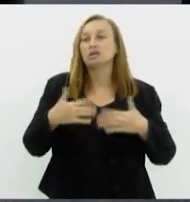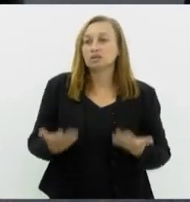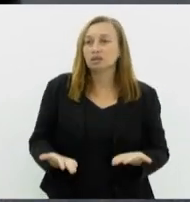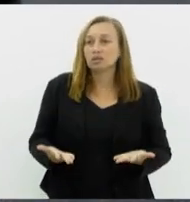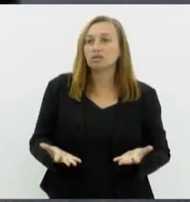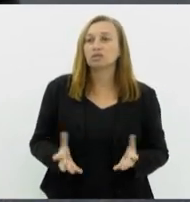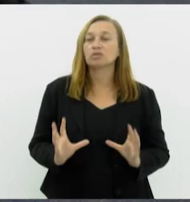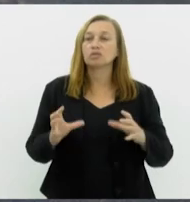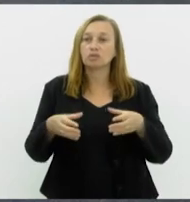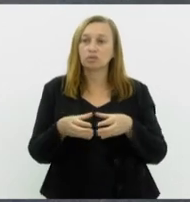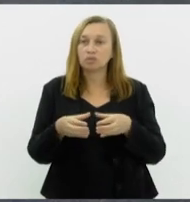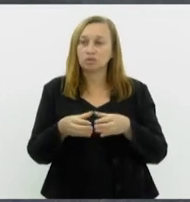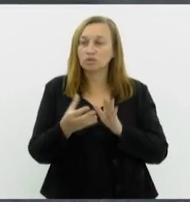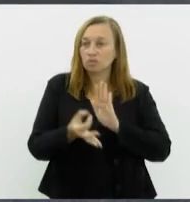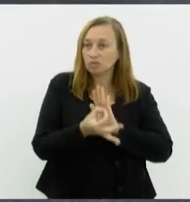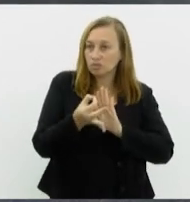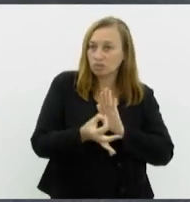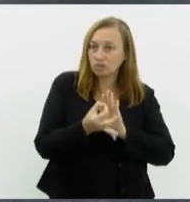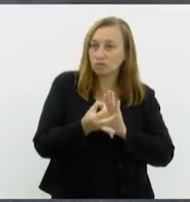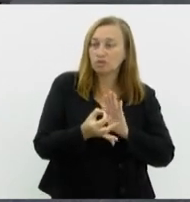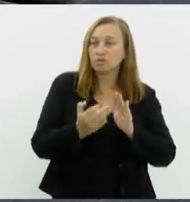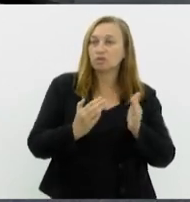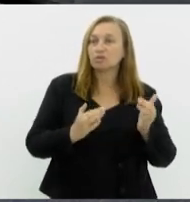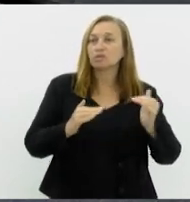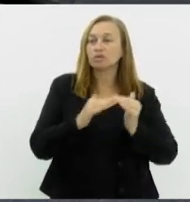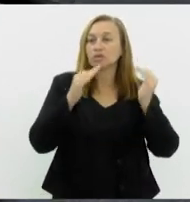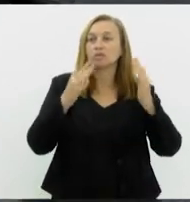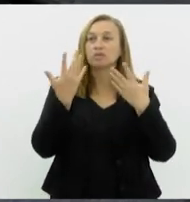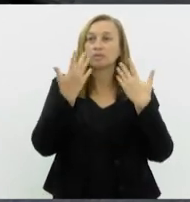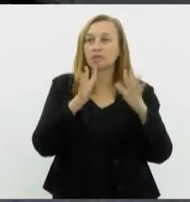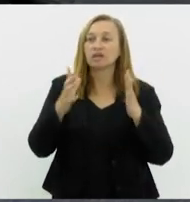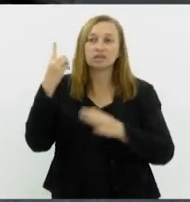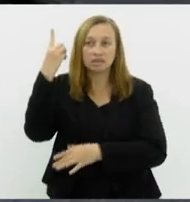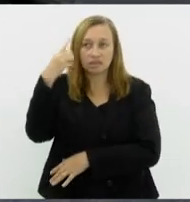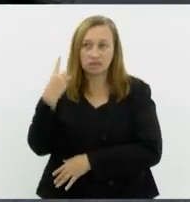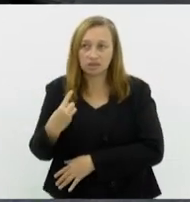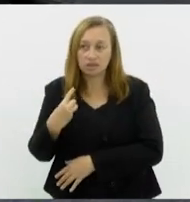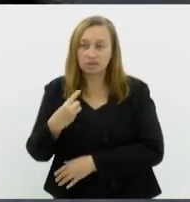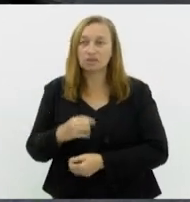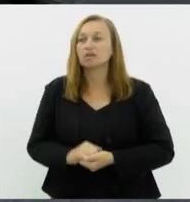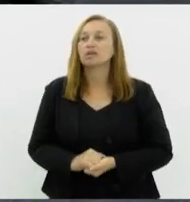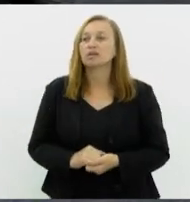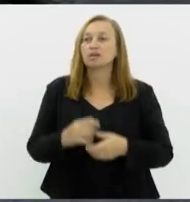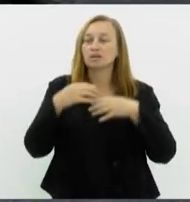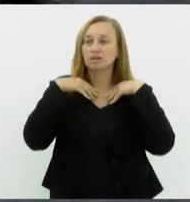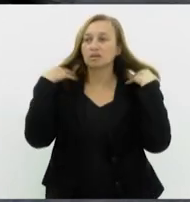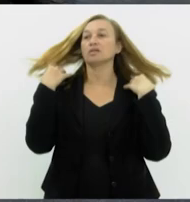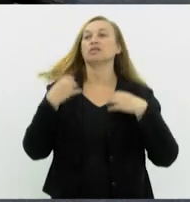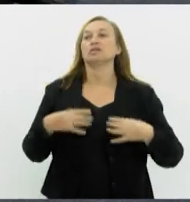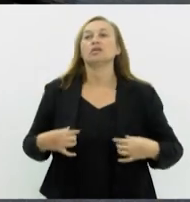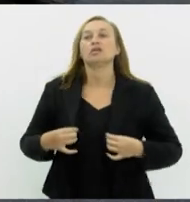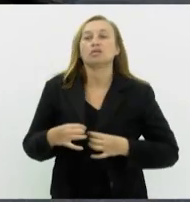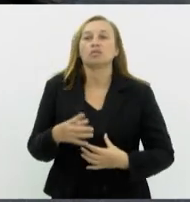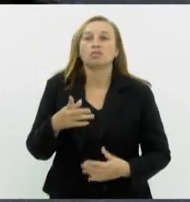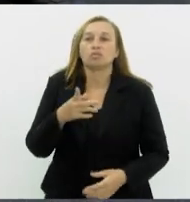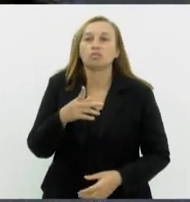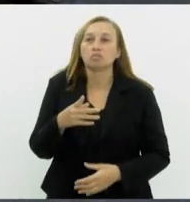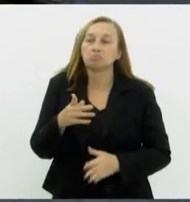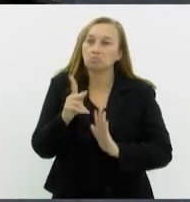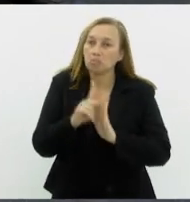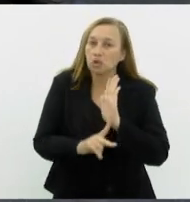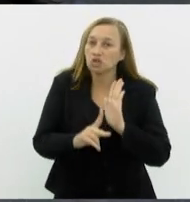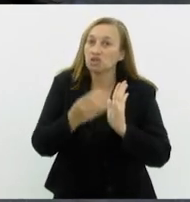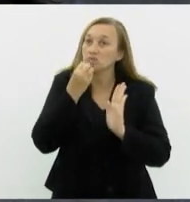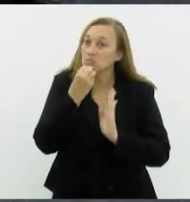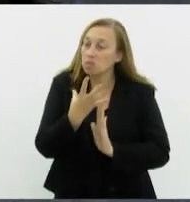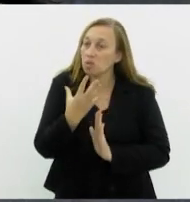dá um parecer favorável e parabenizo também a deputada Dani Monteiro por apresentar um projeto tão relevante e